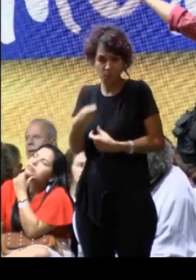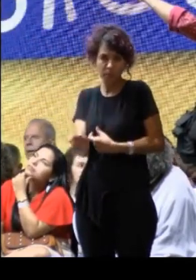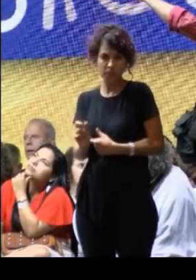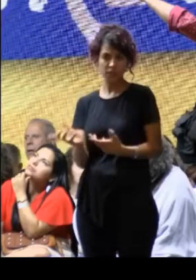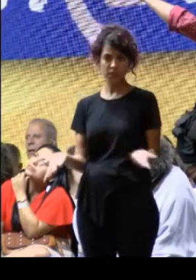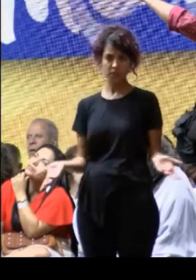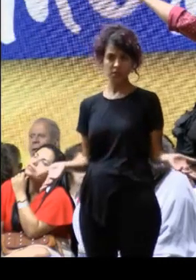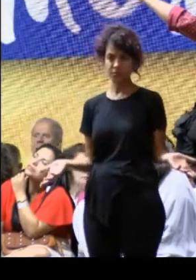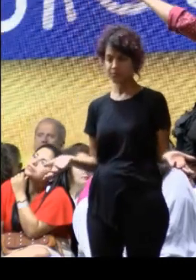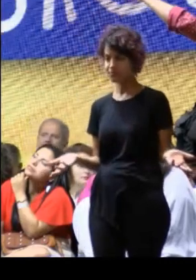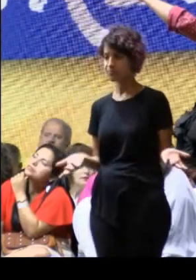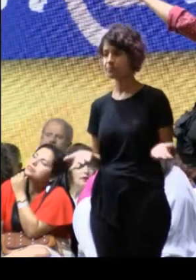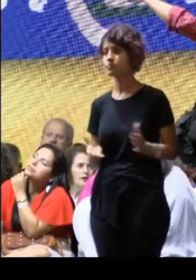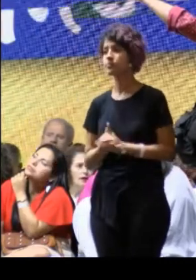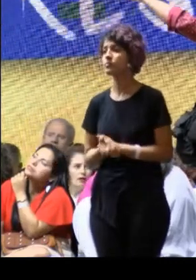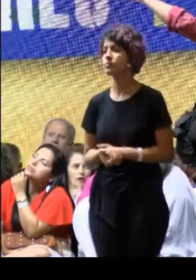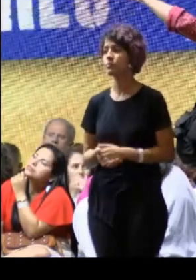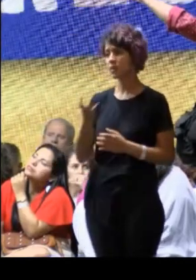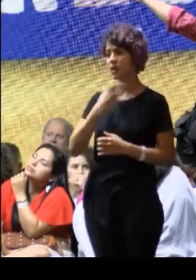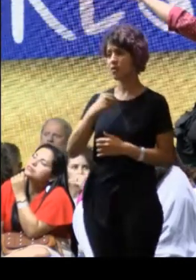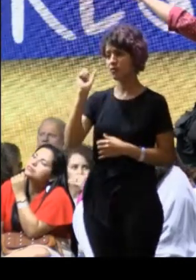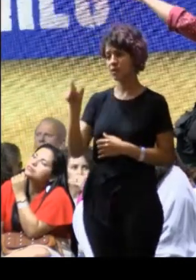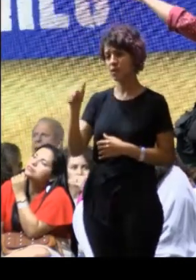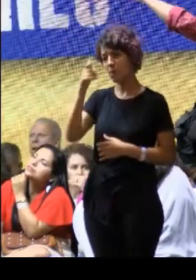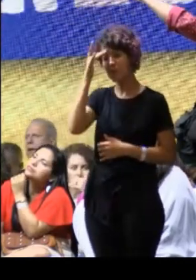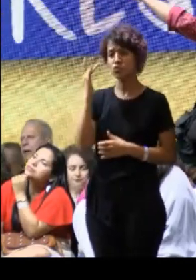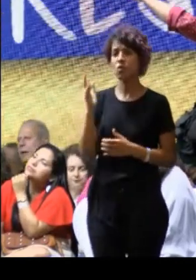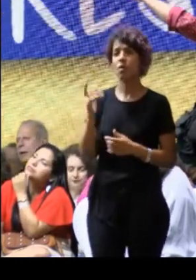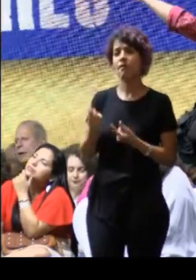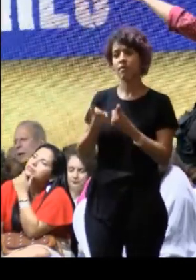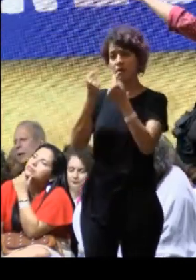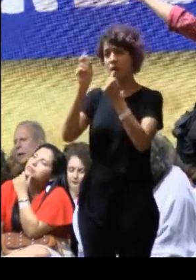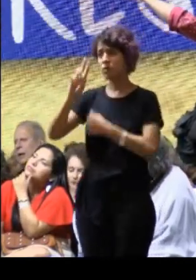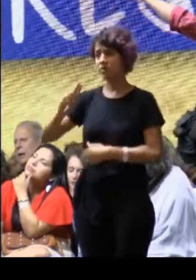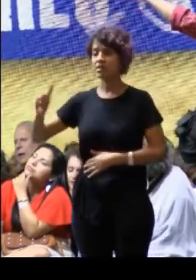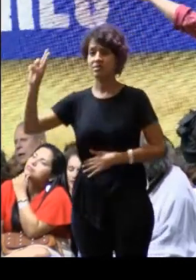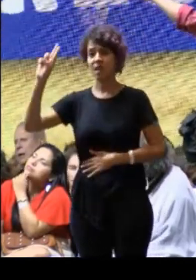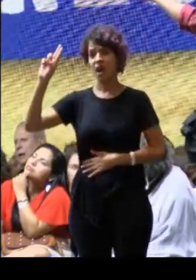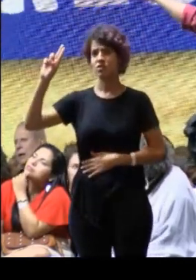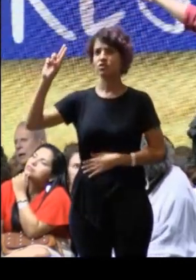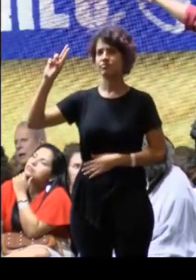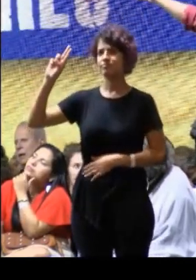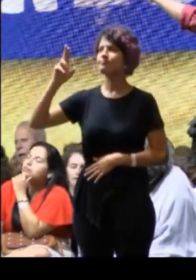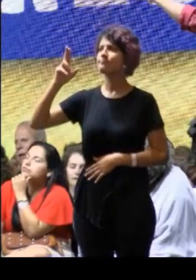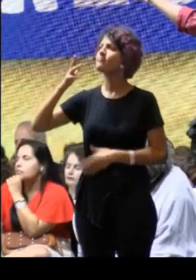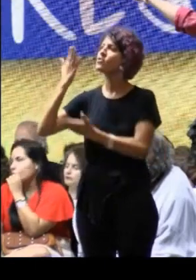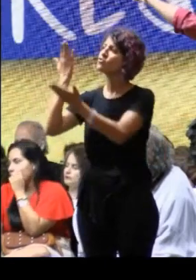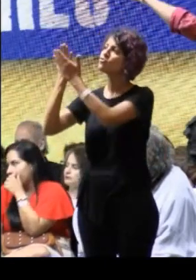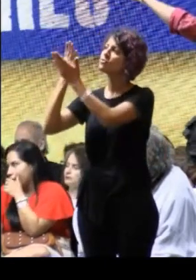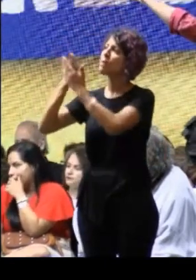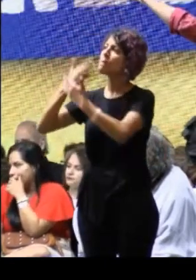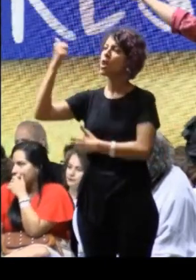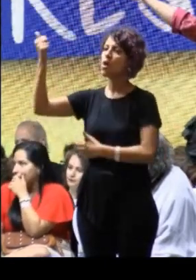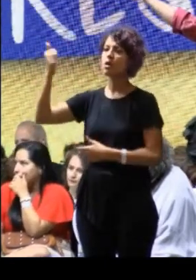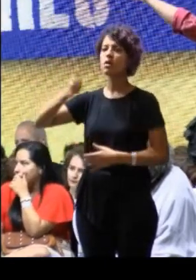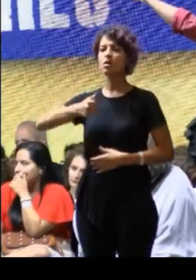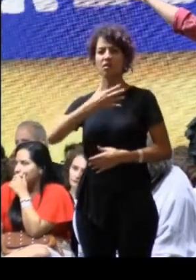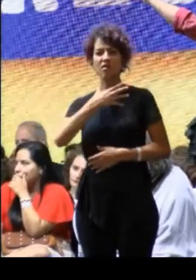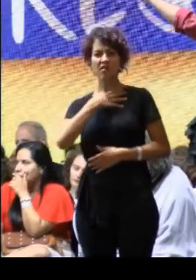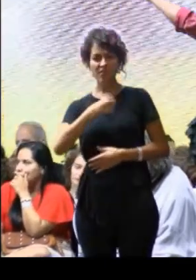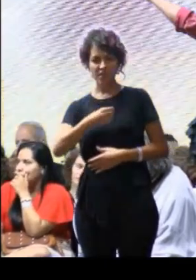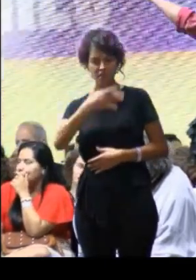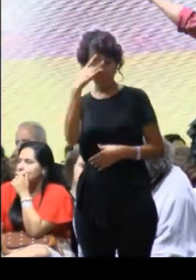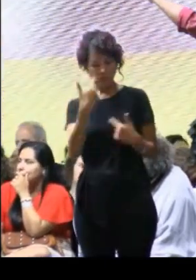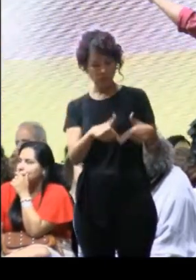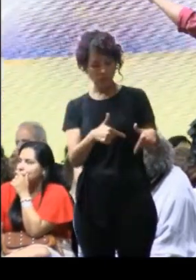Para o filho de um rico estudar nas melhores universidades do mundo e o filho do trabalhador ter de largar a